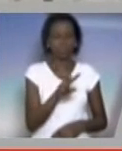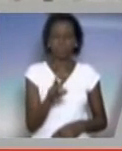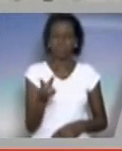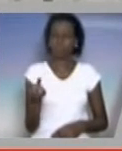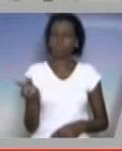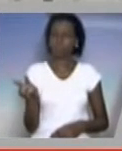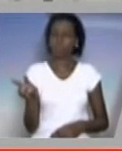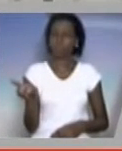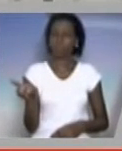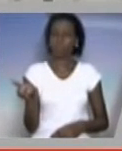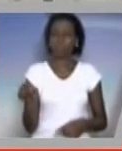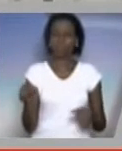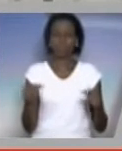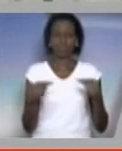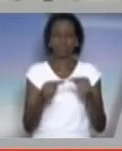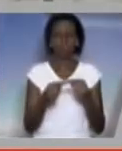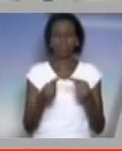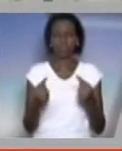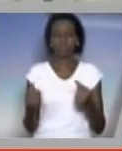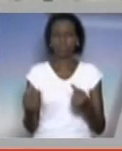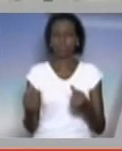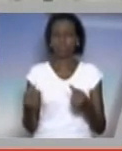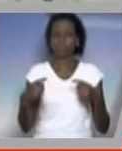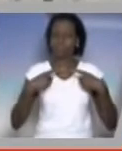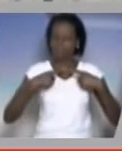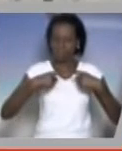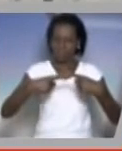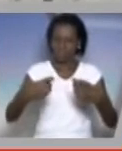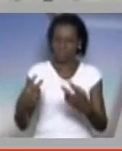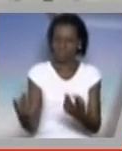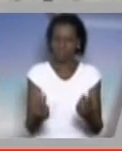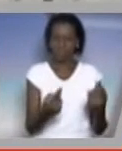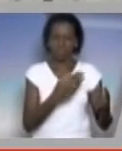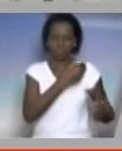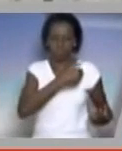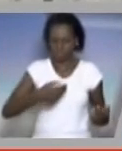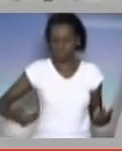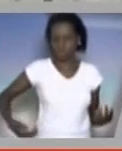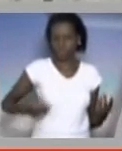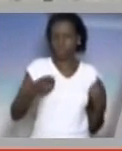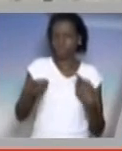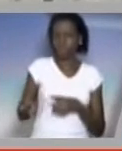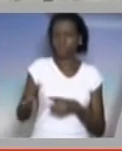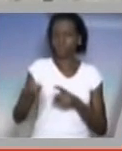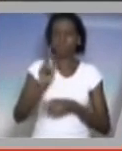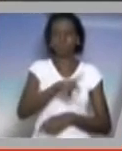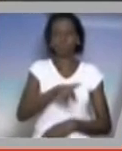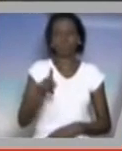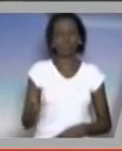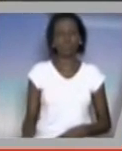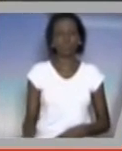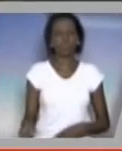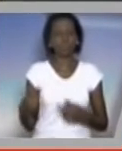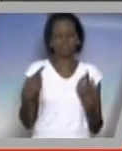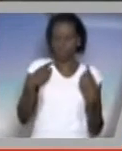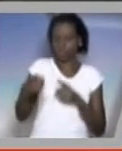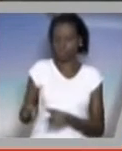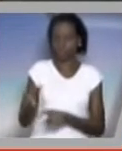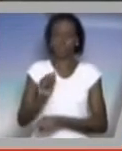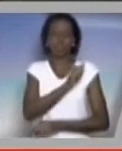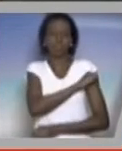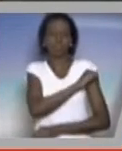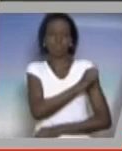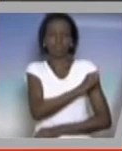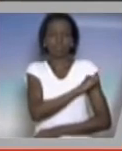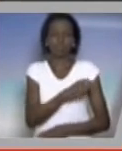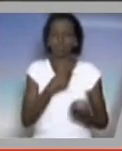uma verdadeira guerrilha do governo estadual contra os professores, contra os alunos,